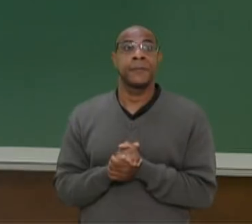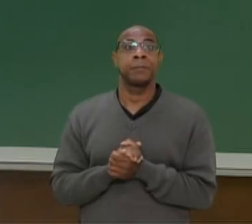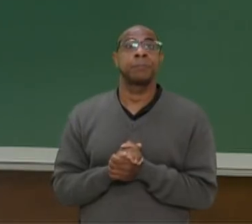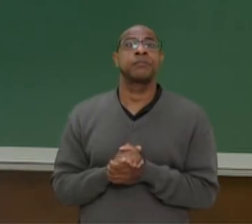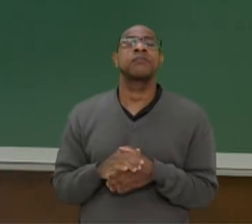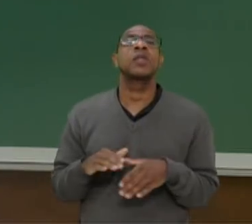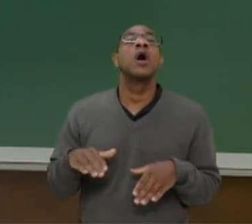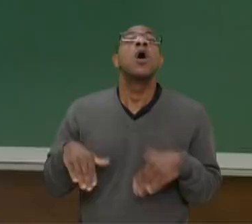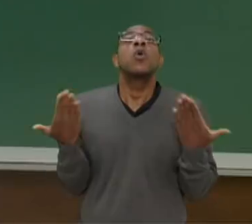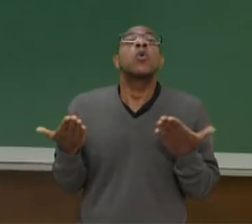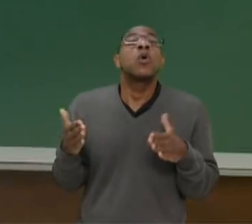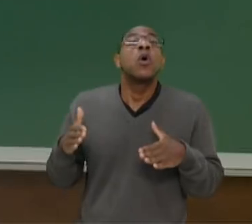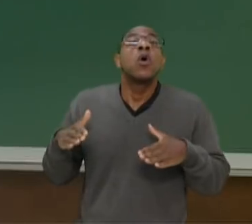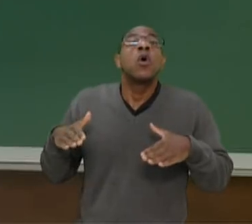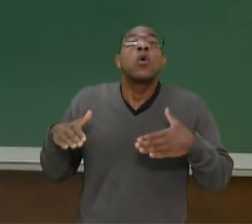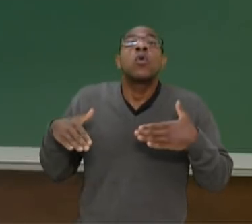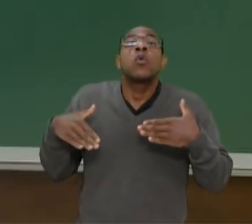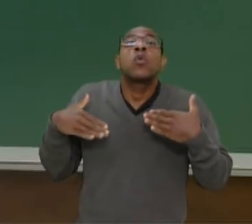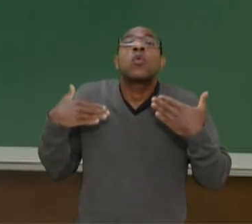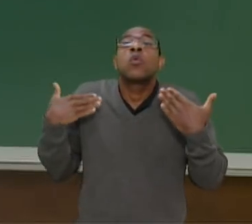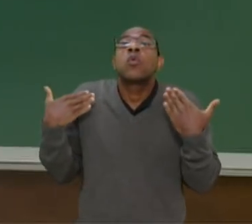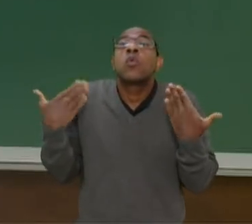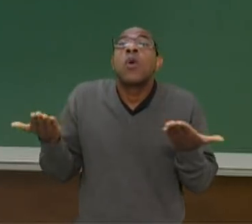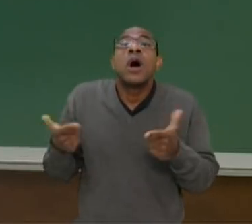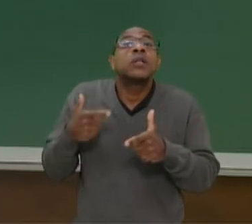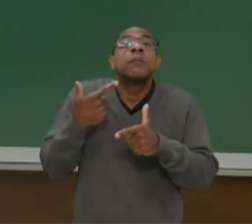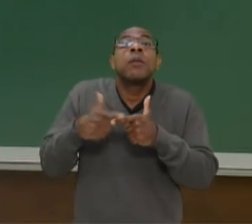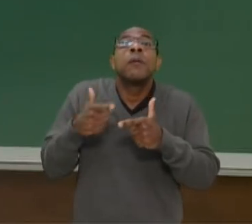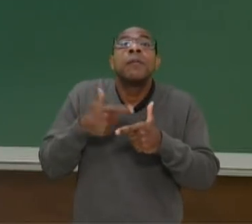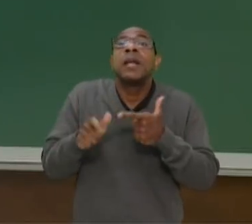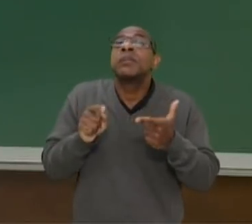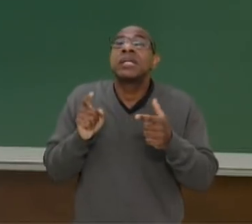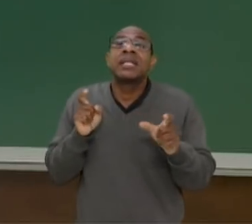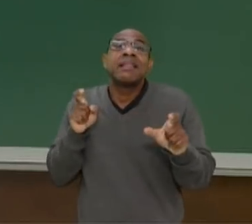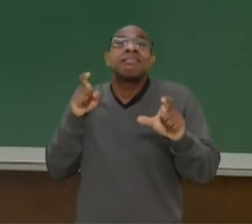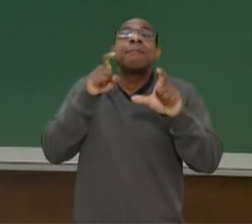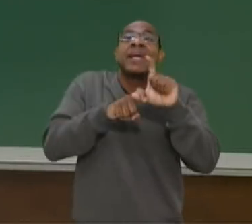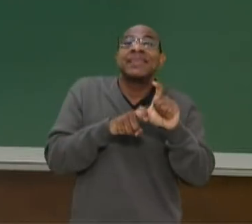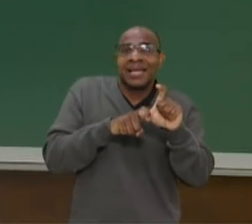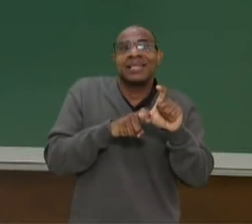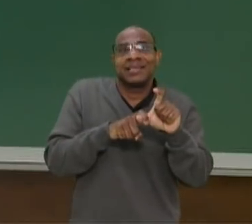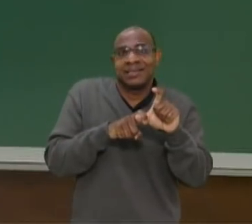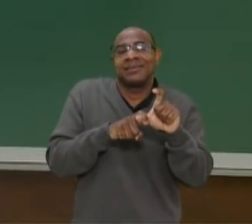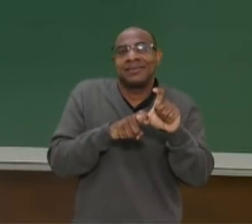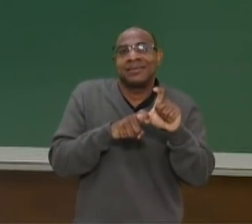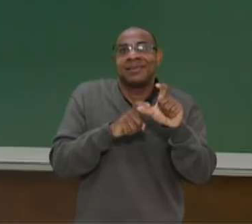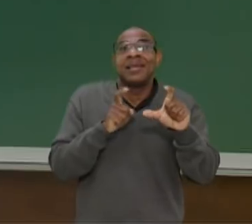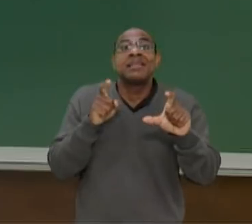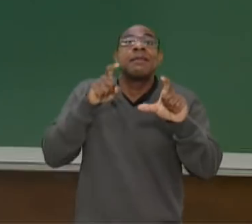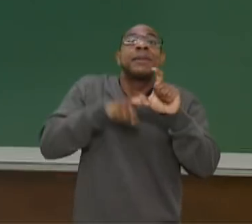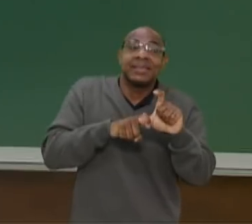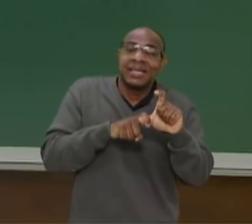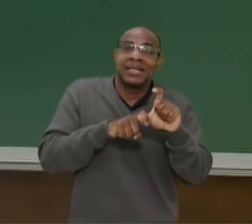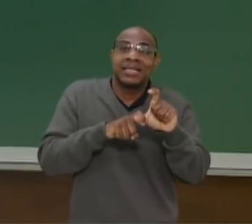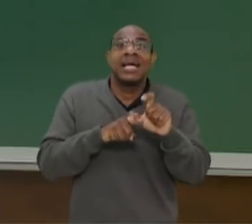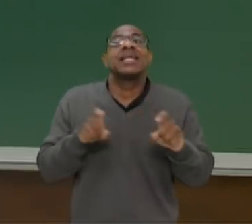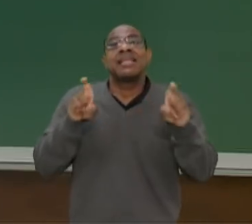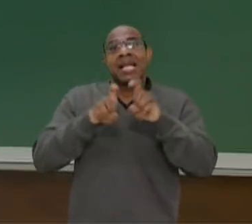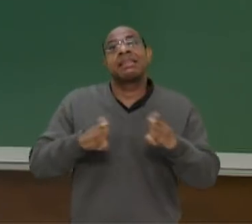Quais são os sintomas da dependência da internet? É um quiz para que vocês possam